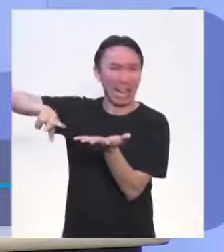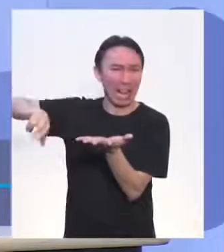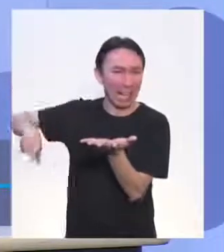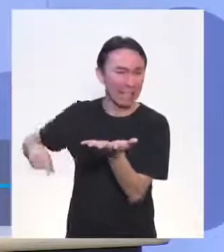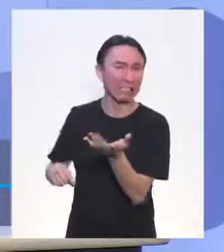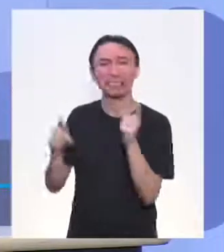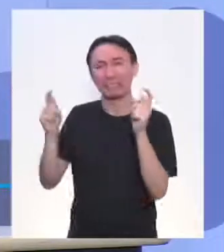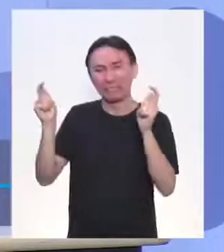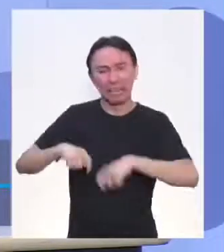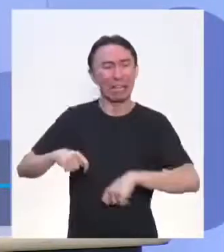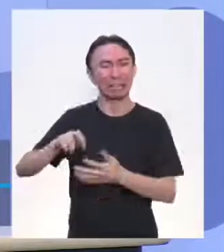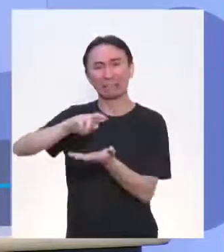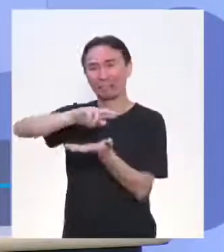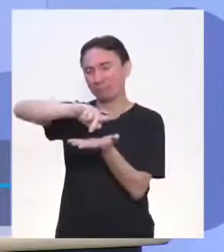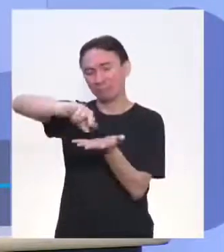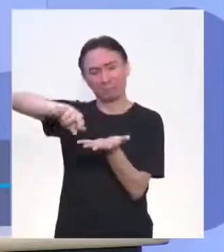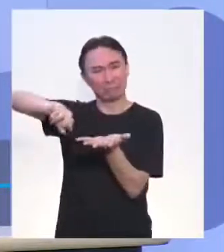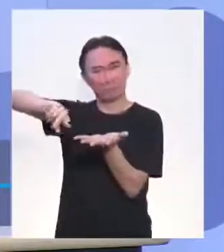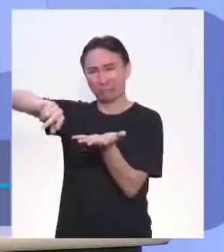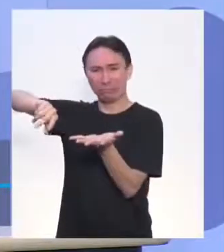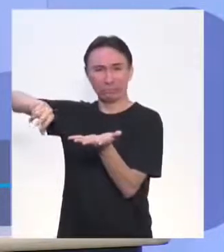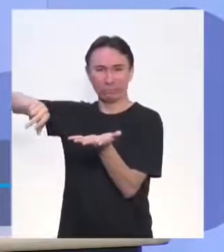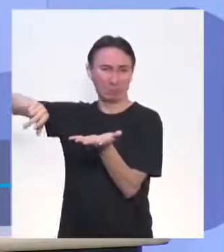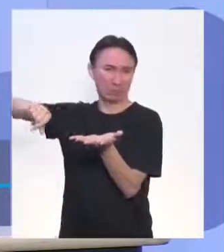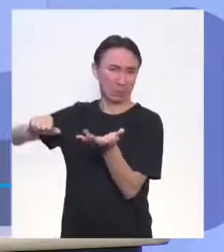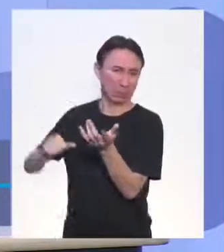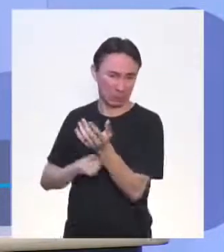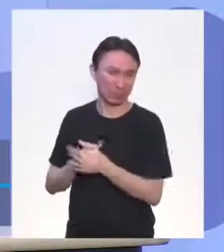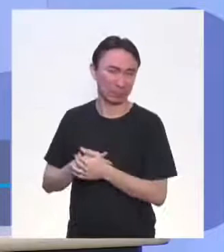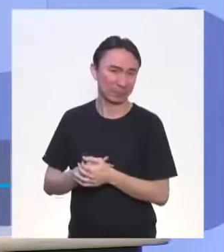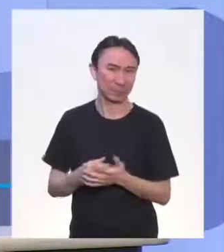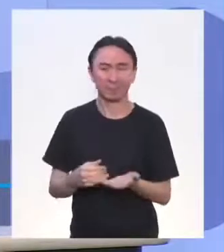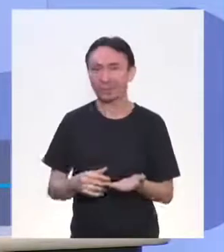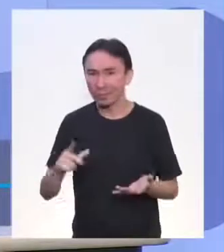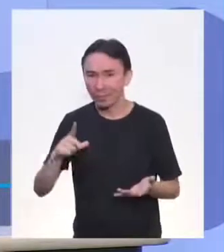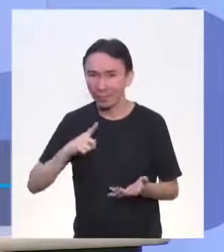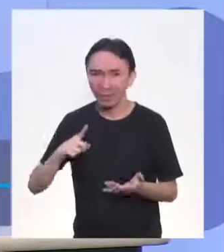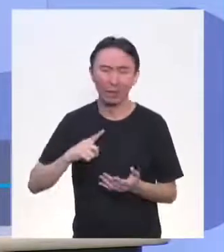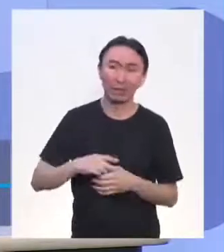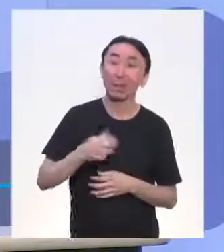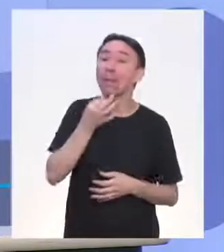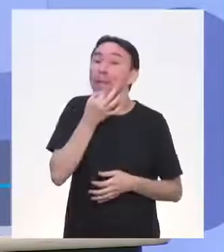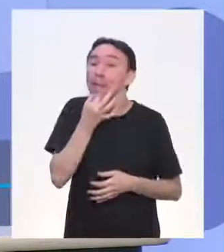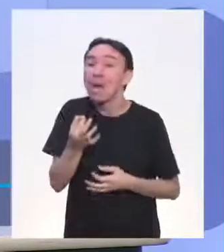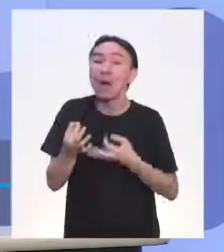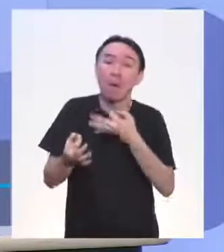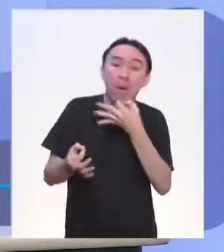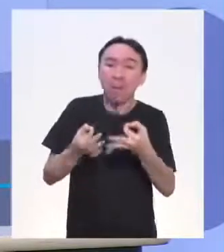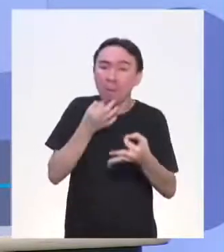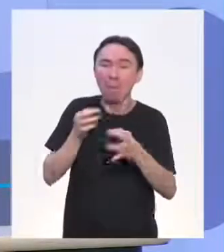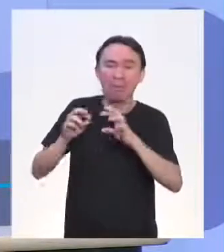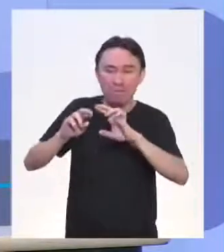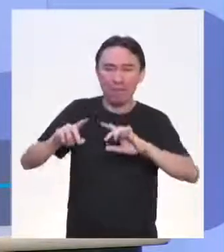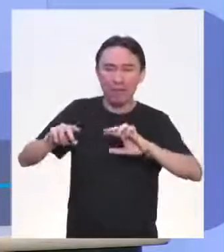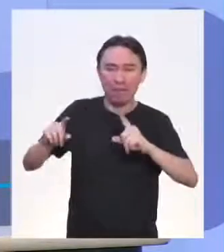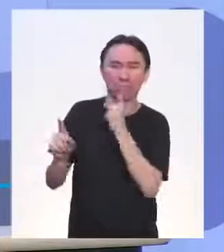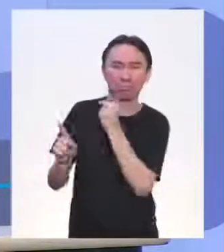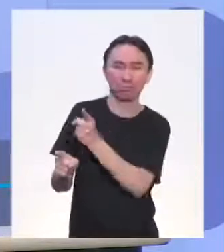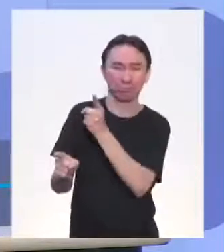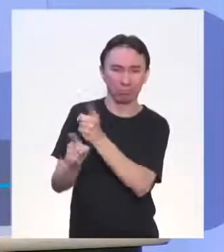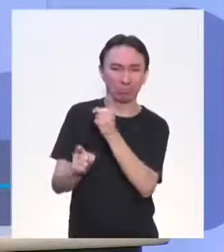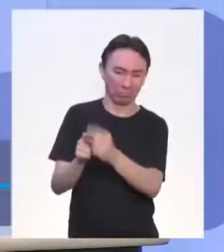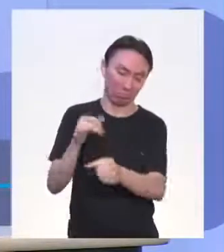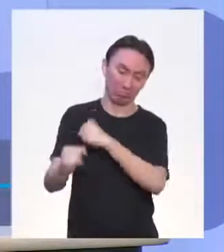vezes, vertentes em relação ao mesmo assunto, né? Então, eu encontro várias opiniões e, a partir de tudo isso,